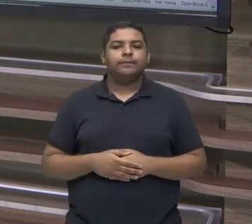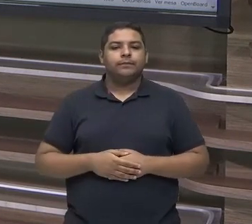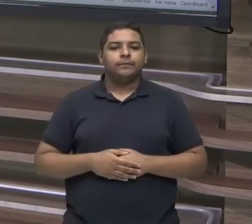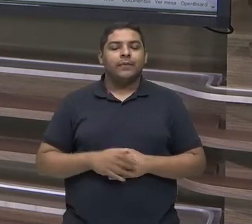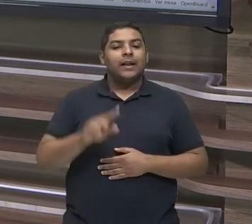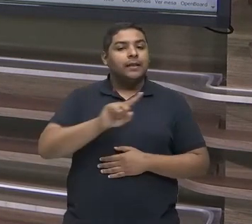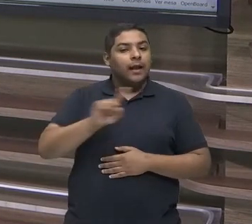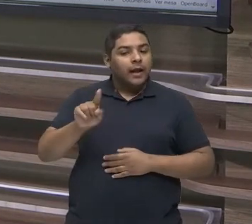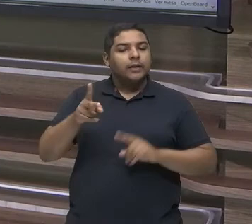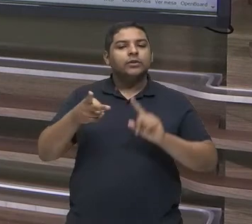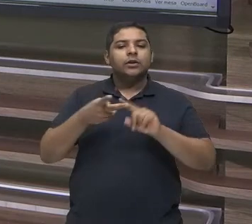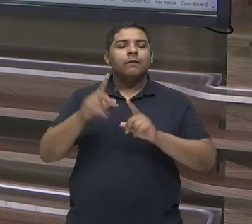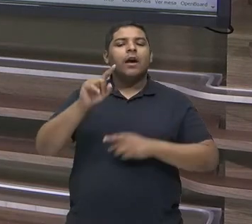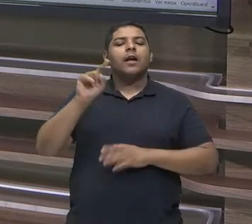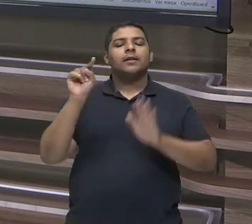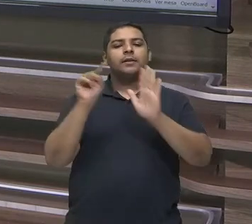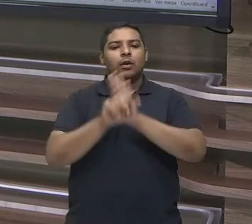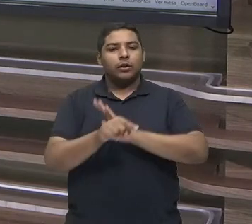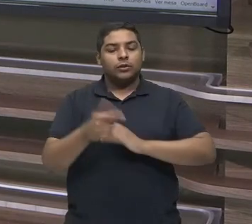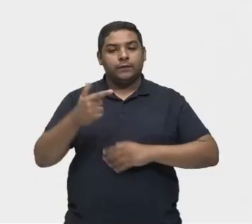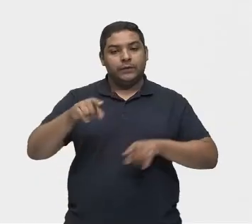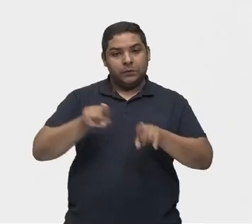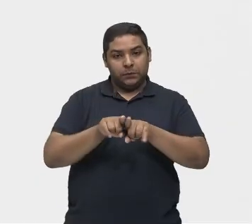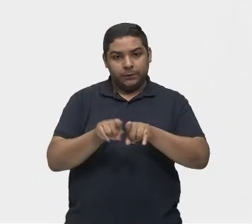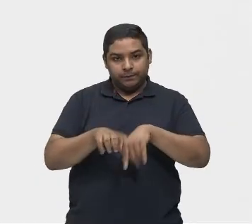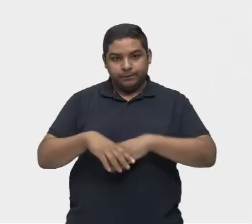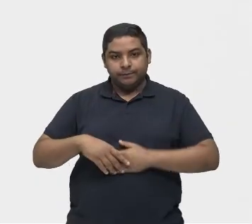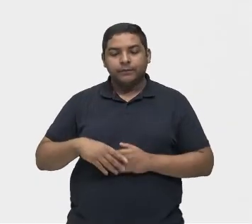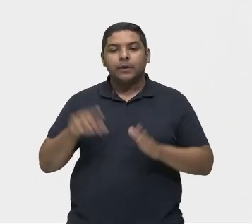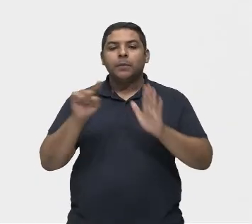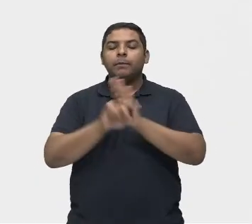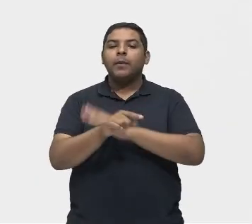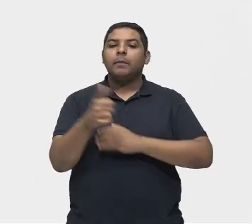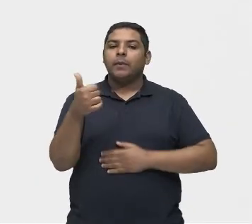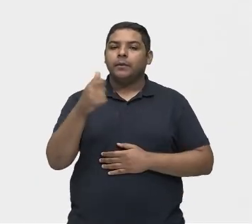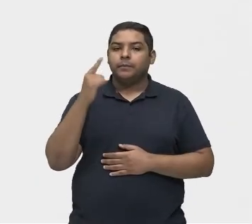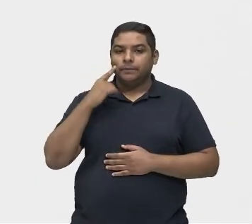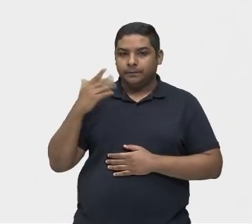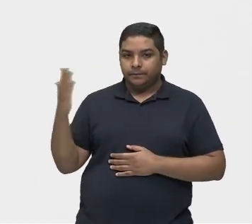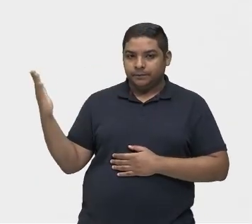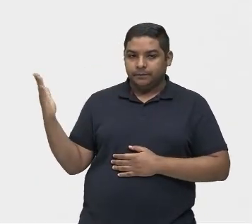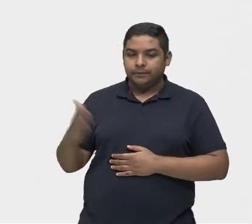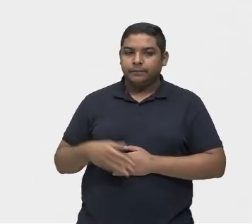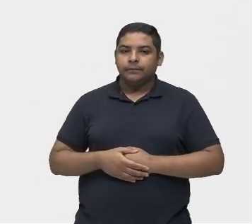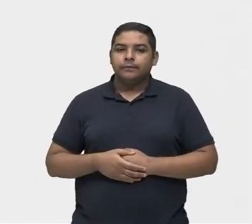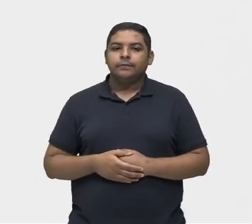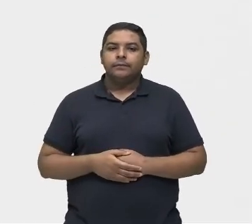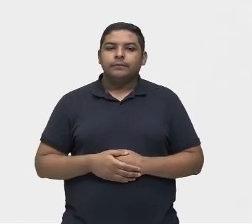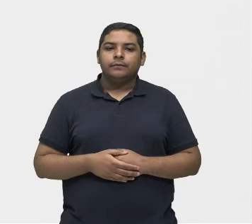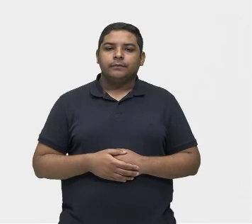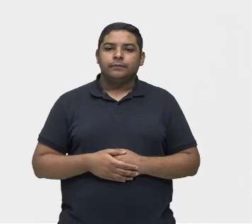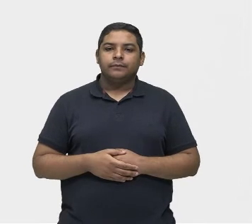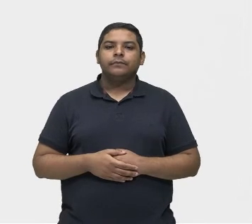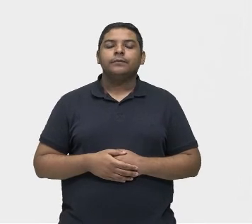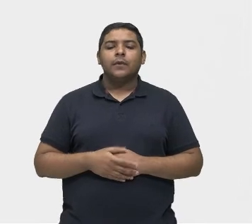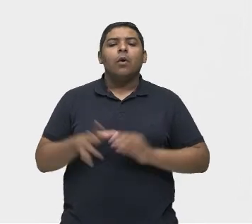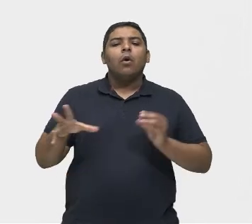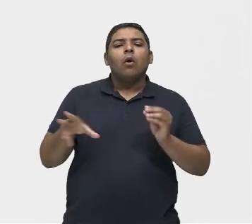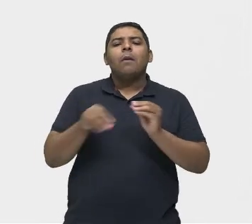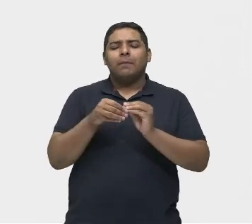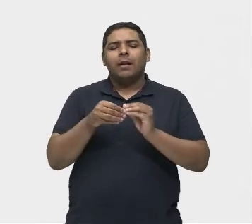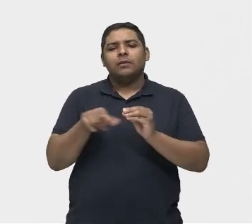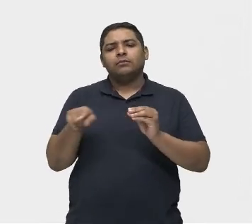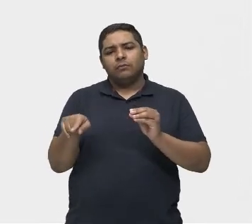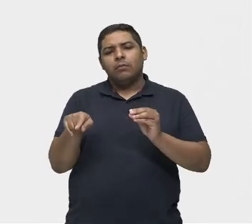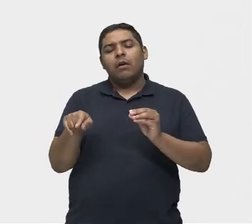negativa quanto interrogativa. Vamos ver a primeira questão? Olha só. Então, complete as frases com wasn't or weren't. Então, o que vocês deveriam